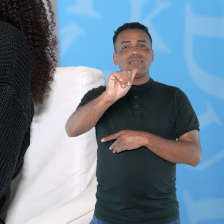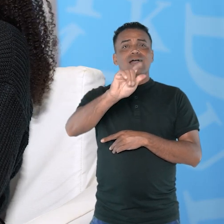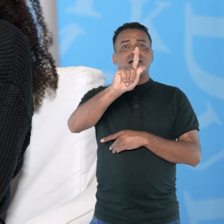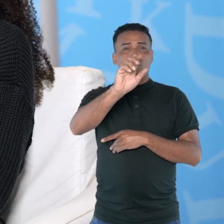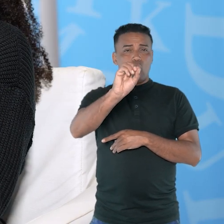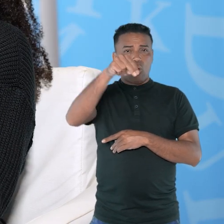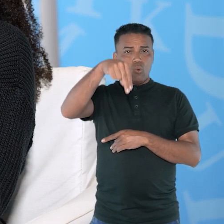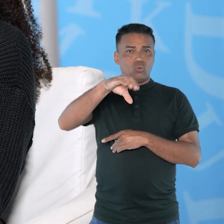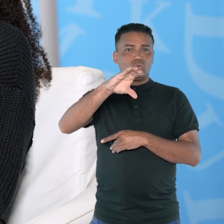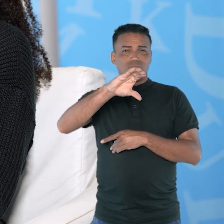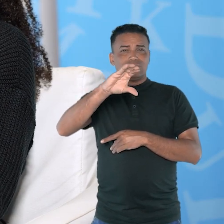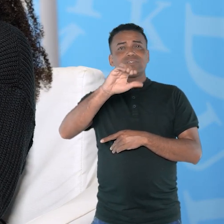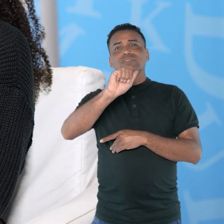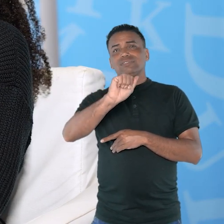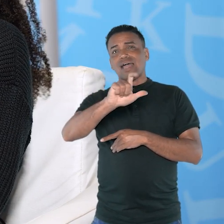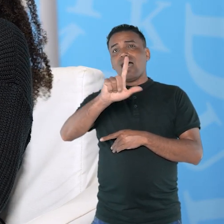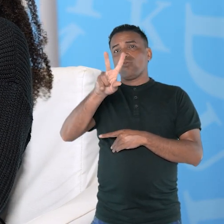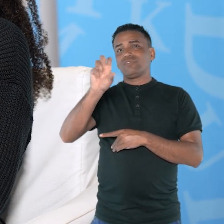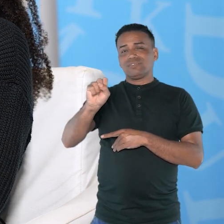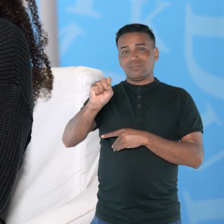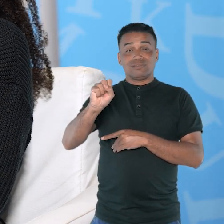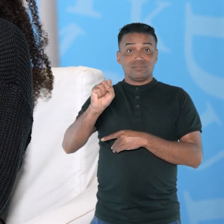o romance mais importante do século XXI